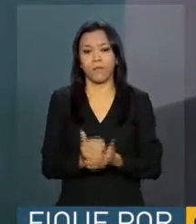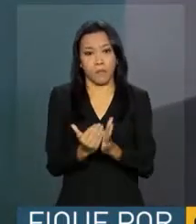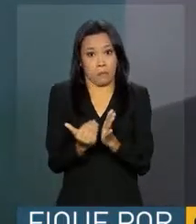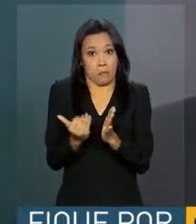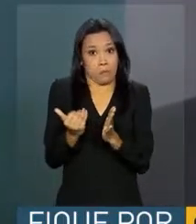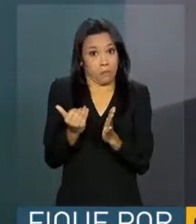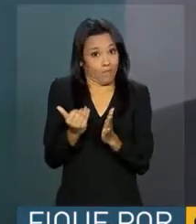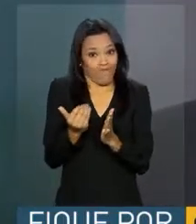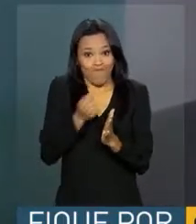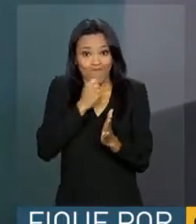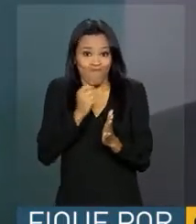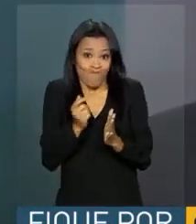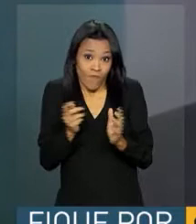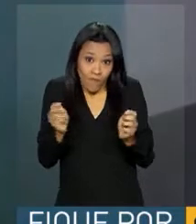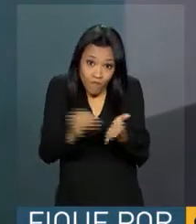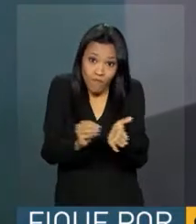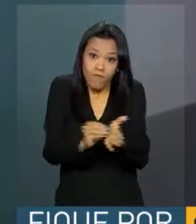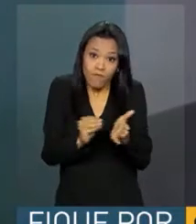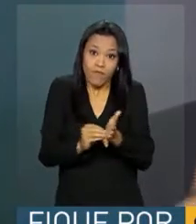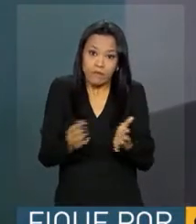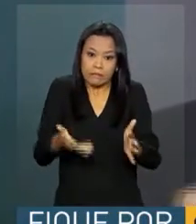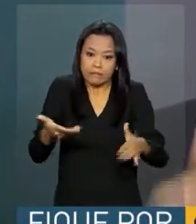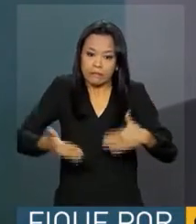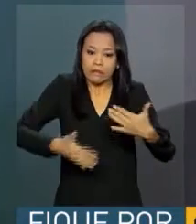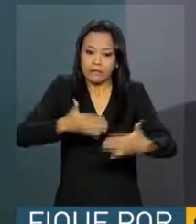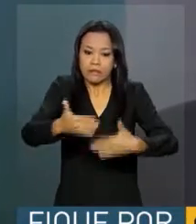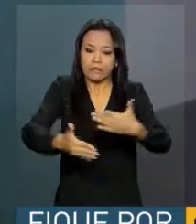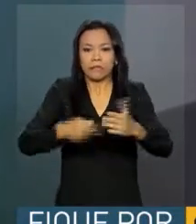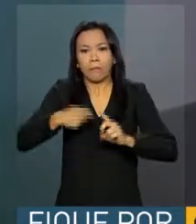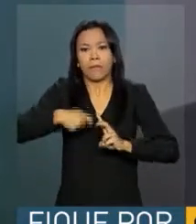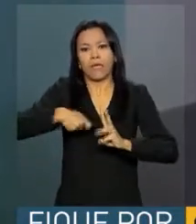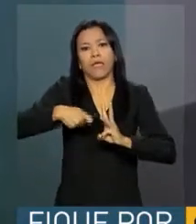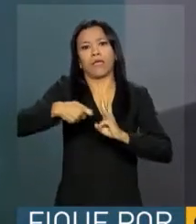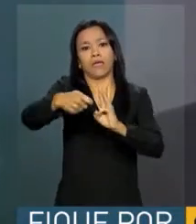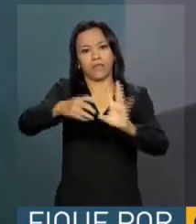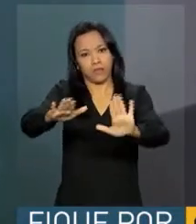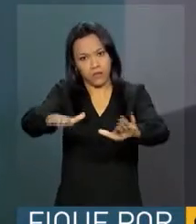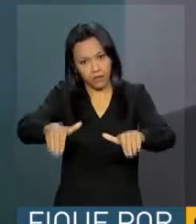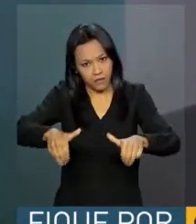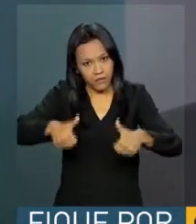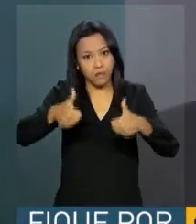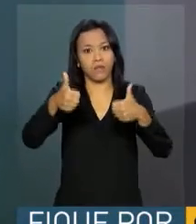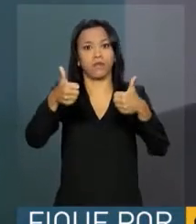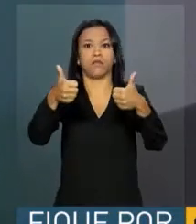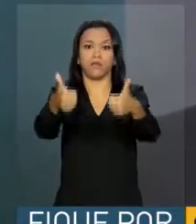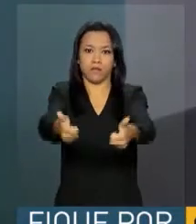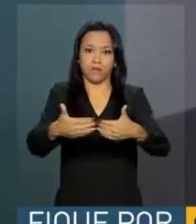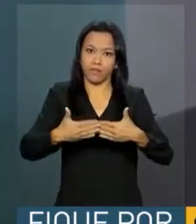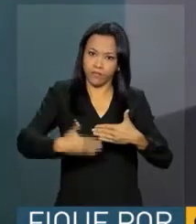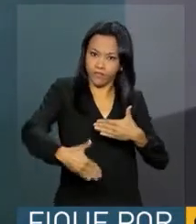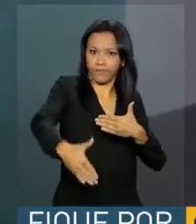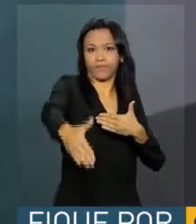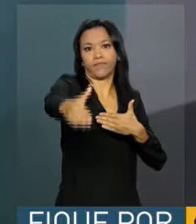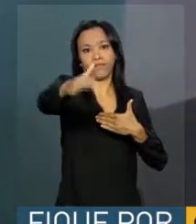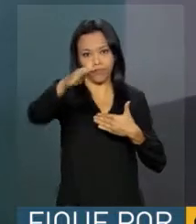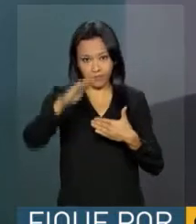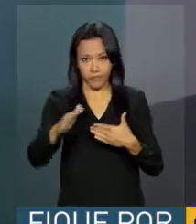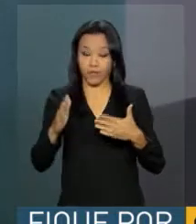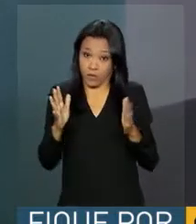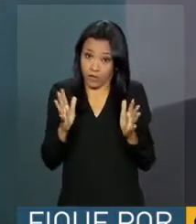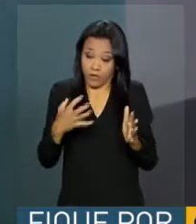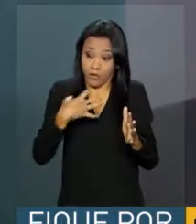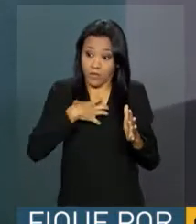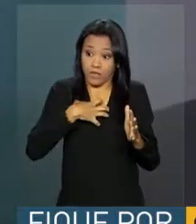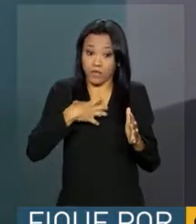Então, vai demandar vários meses até que, de fato, isso seja algo que comece a fazer